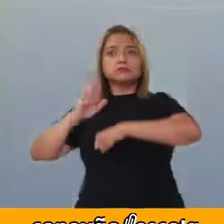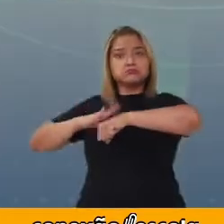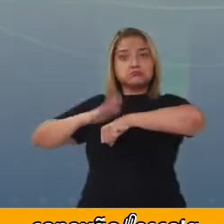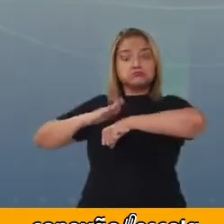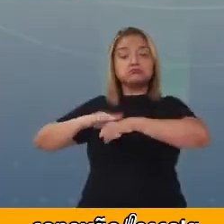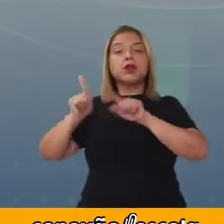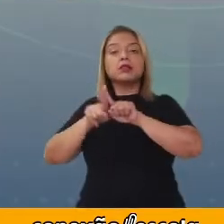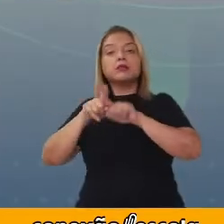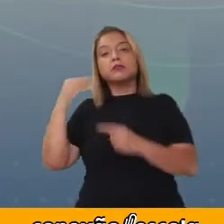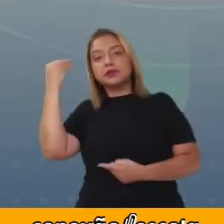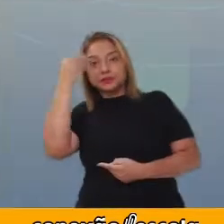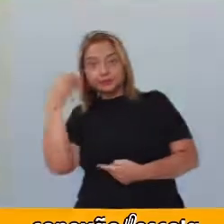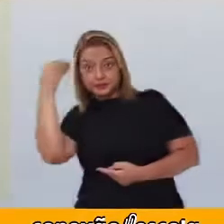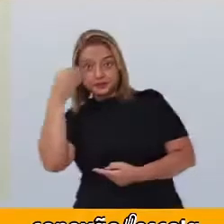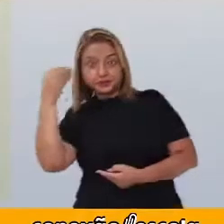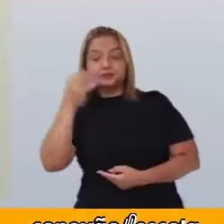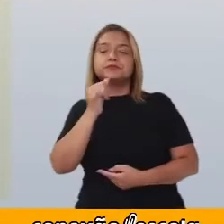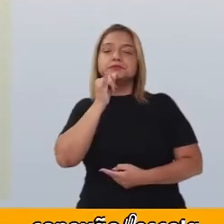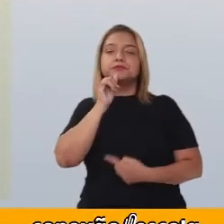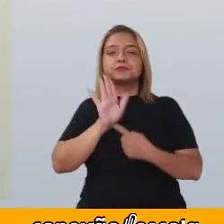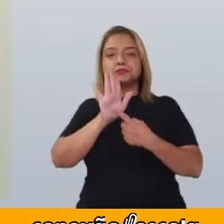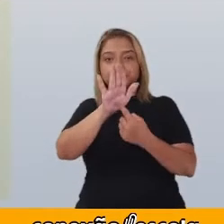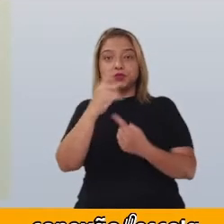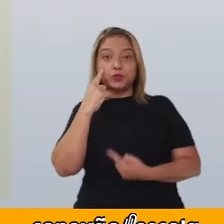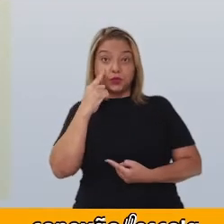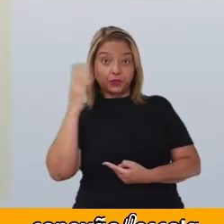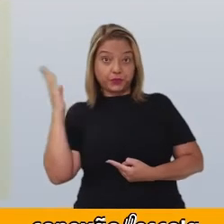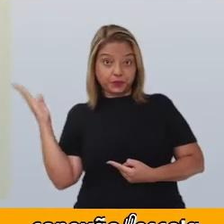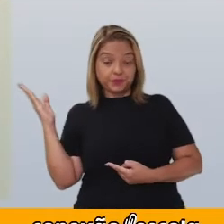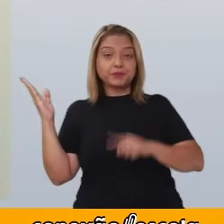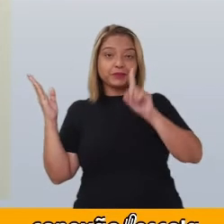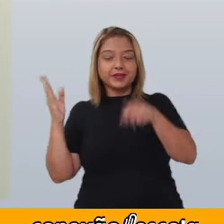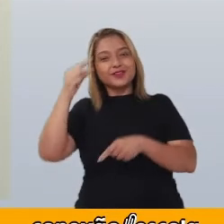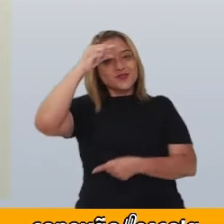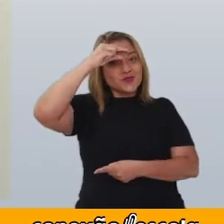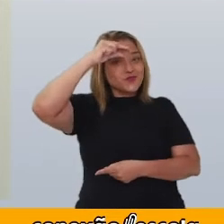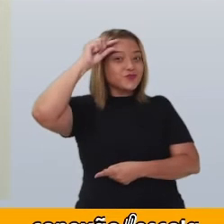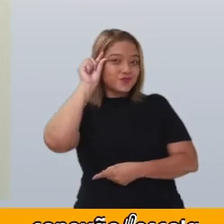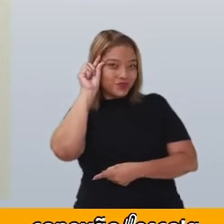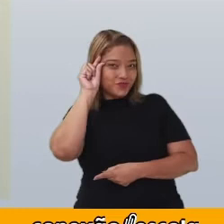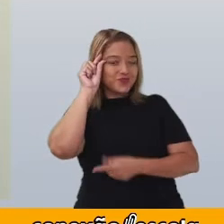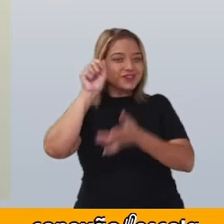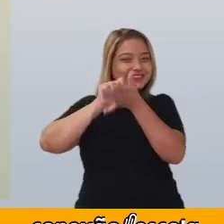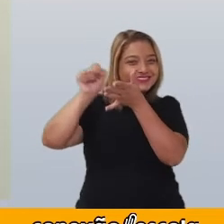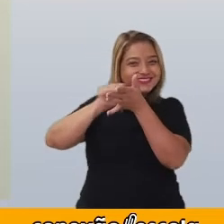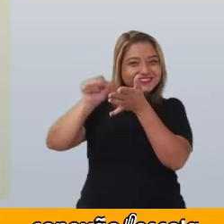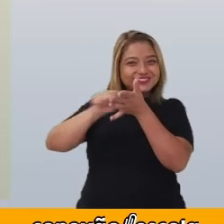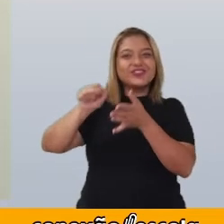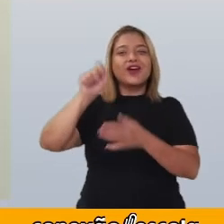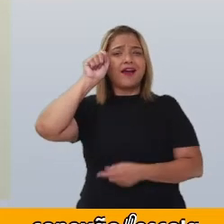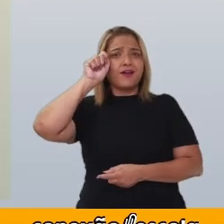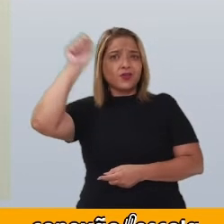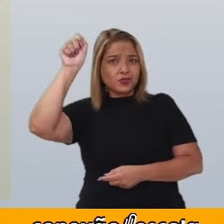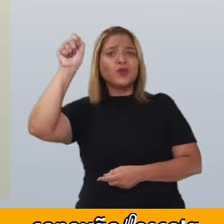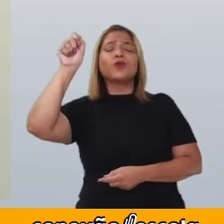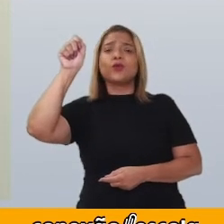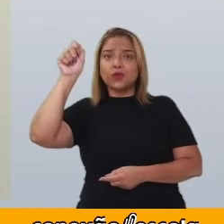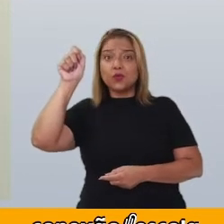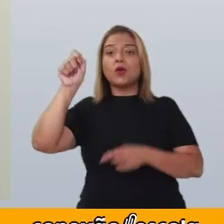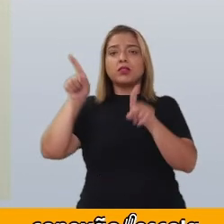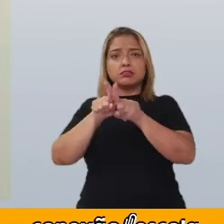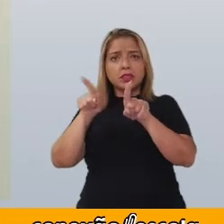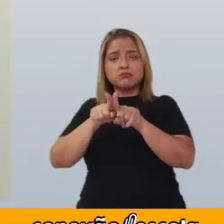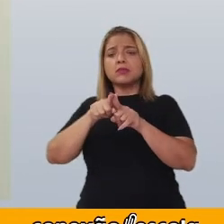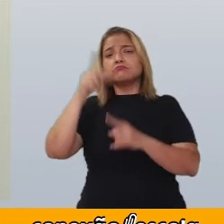Vejam aqui esse exemplo. Eu trouxe para você o Monteiro Lobato, que foi um escritor e